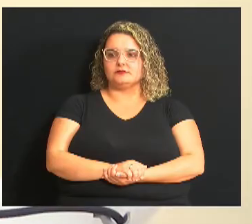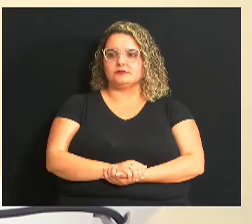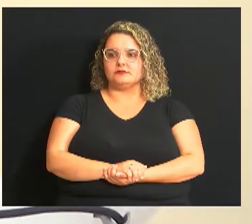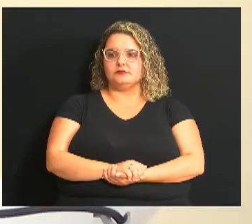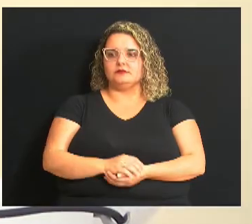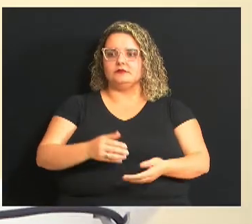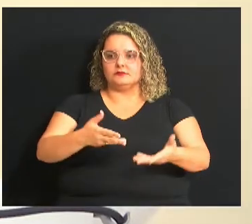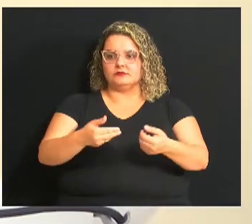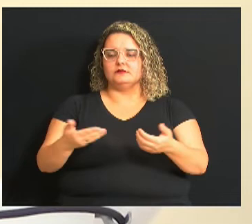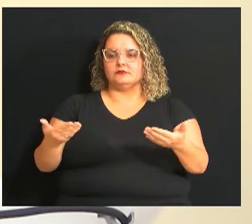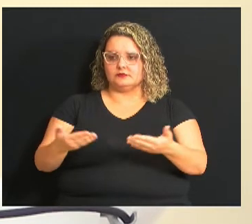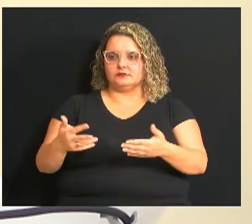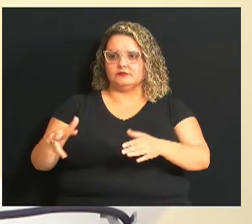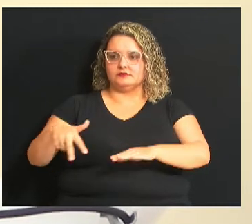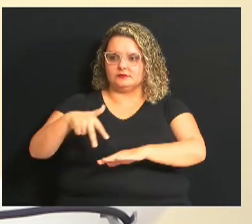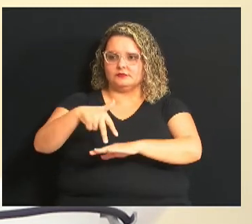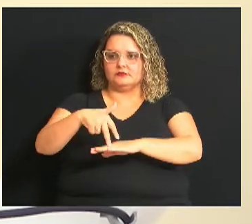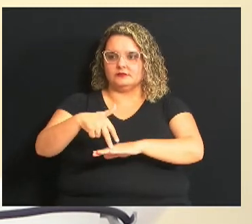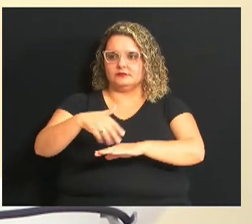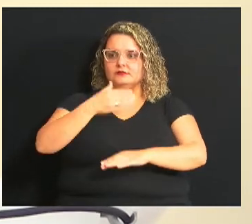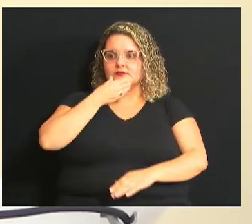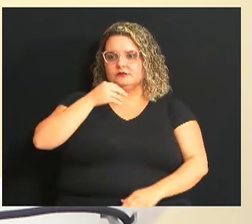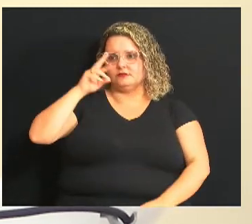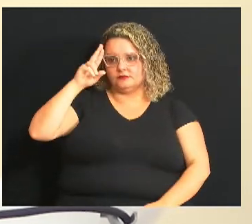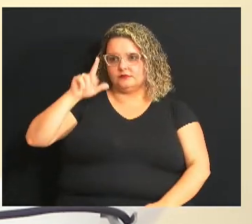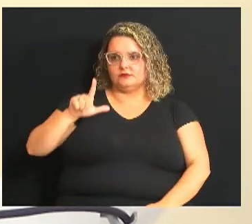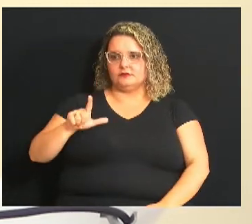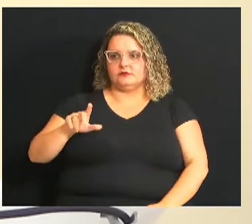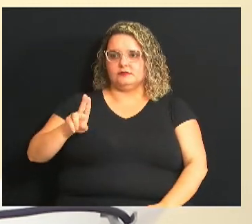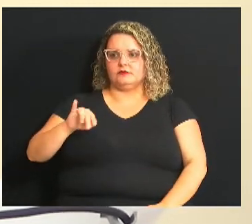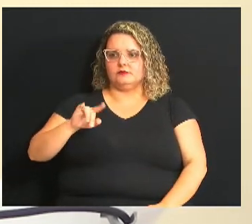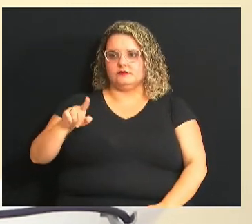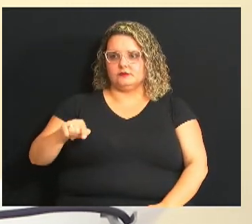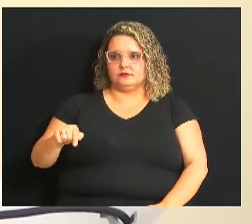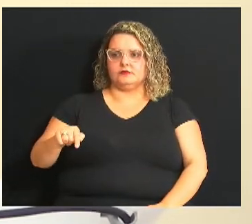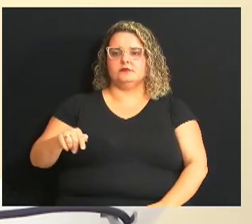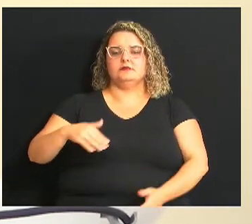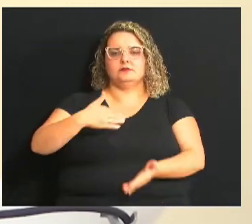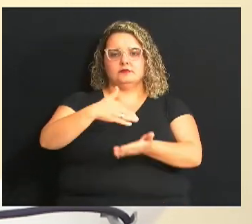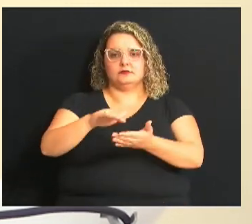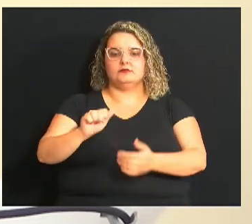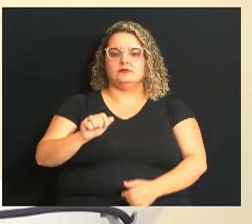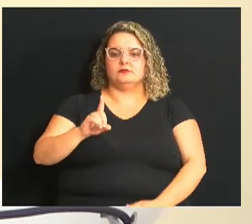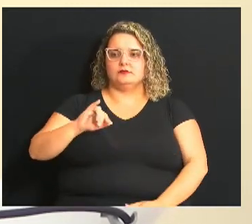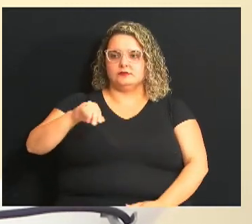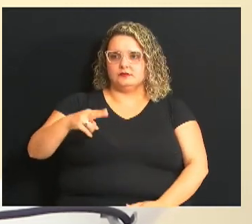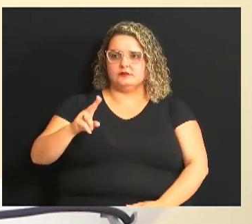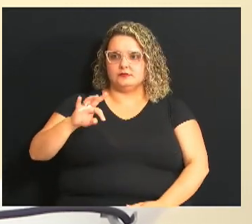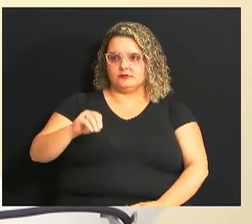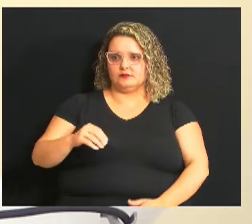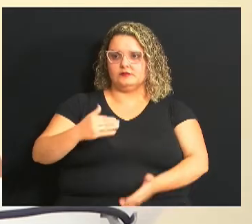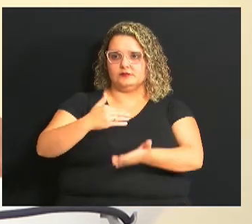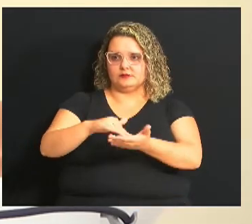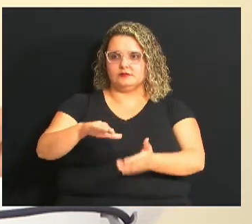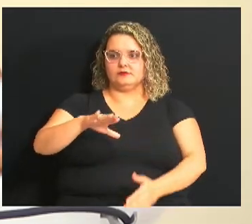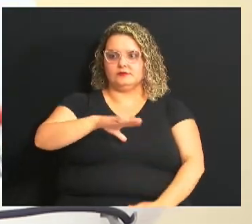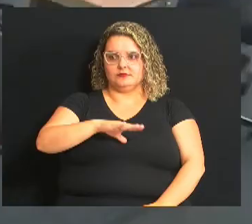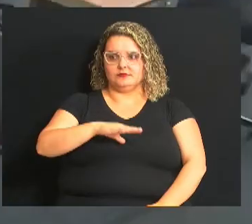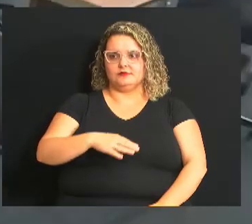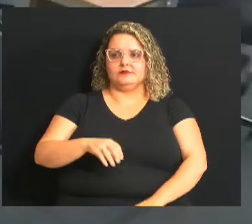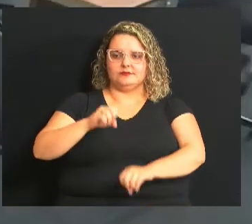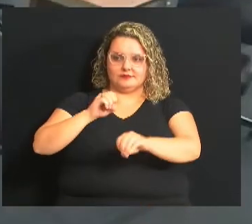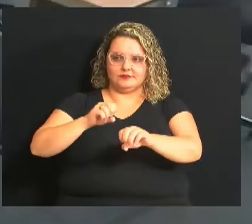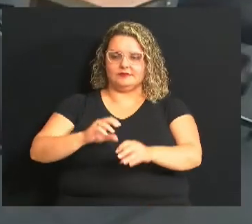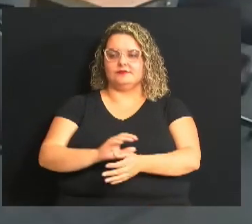Convidamos agora à tribuna o senhor Luiz Roberto Mariguete, secretário adjunto da Secretaria Municipal de Educação.